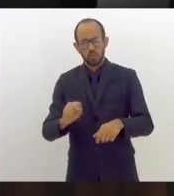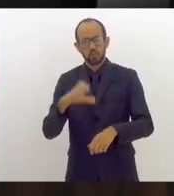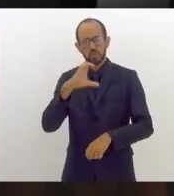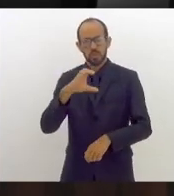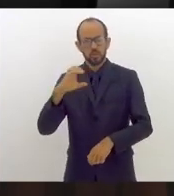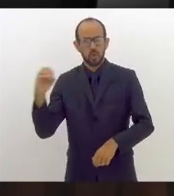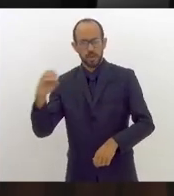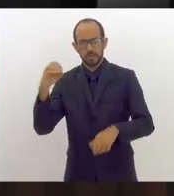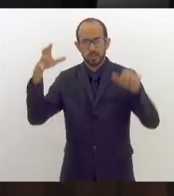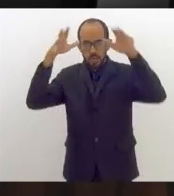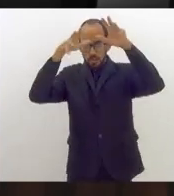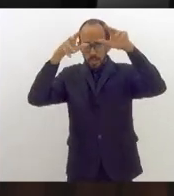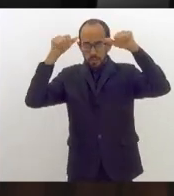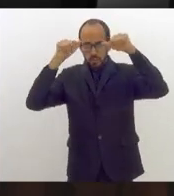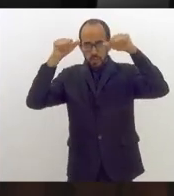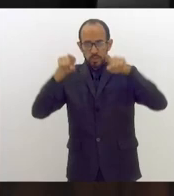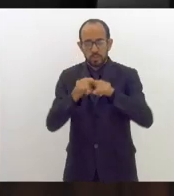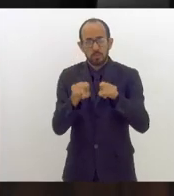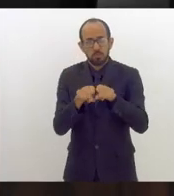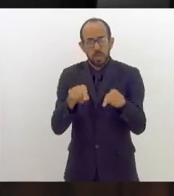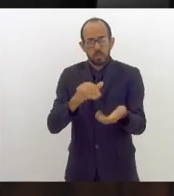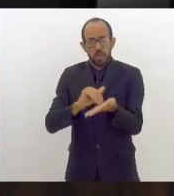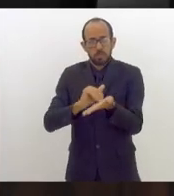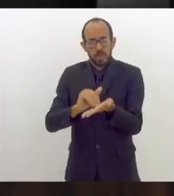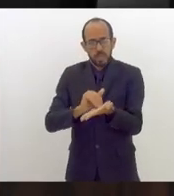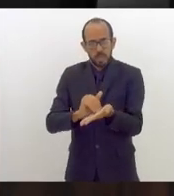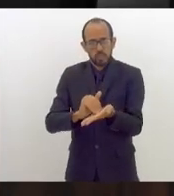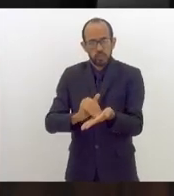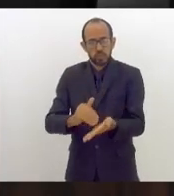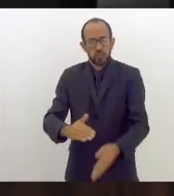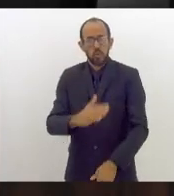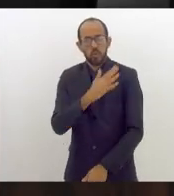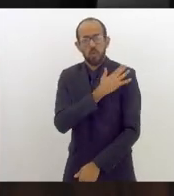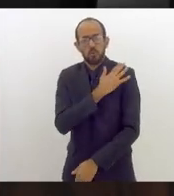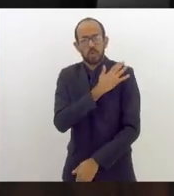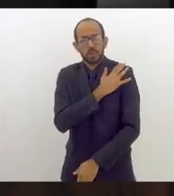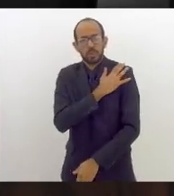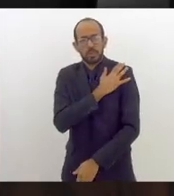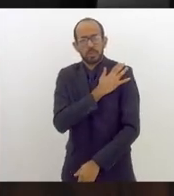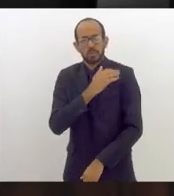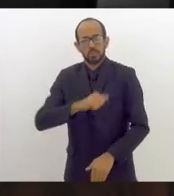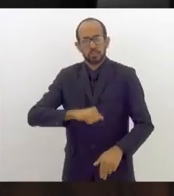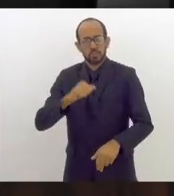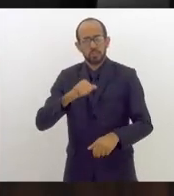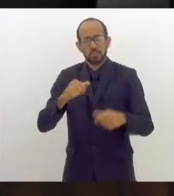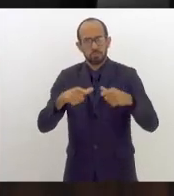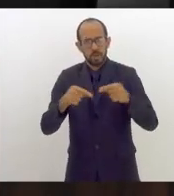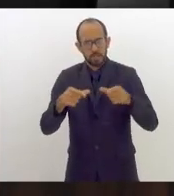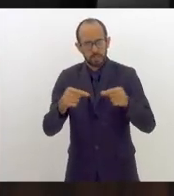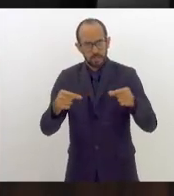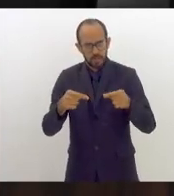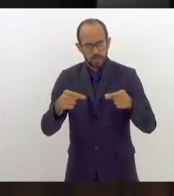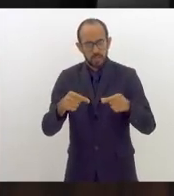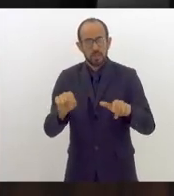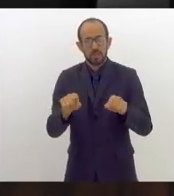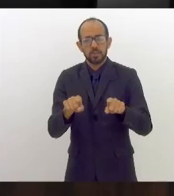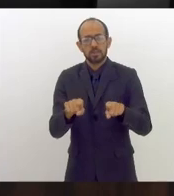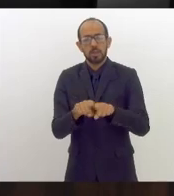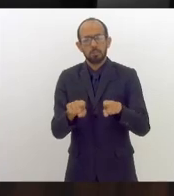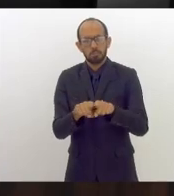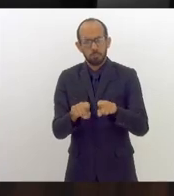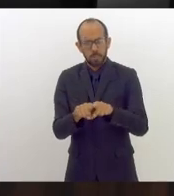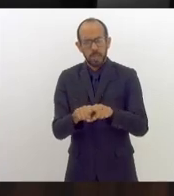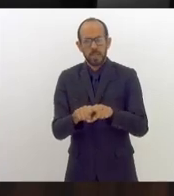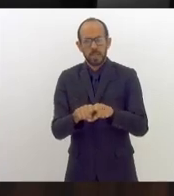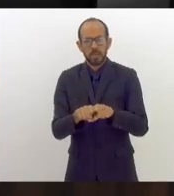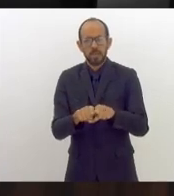Amazônica e no gabinete do comandante do exército em Brasília Distrito Federal desempenhou ainda o